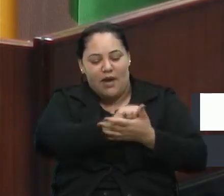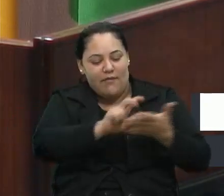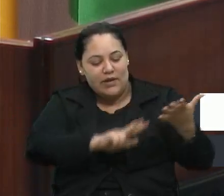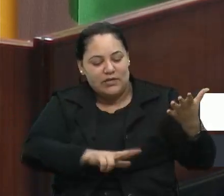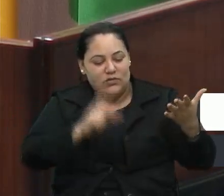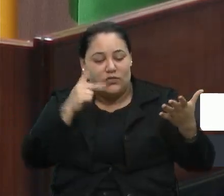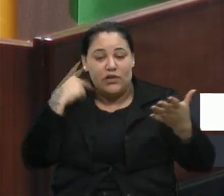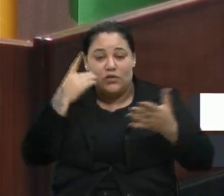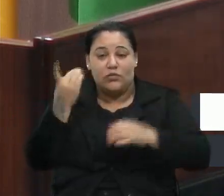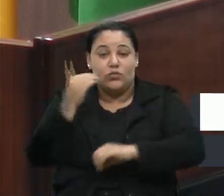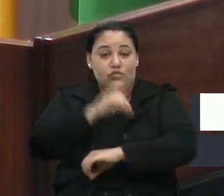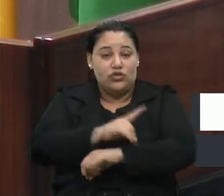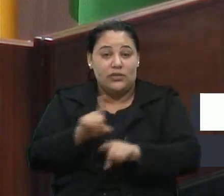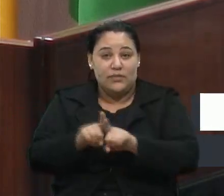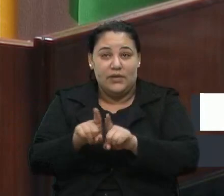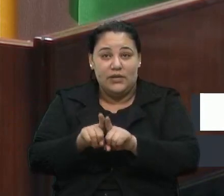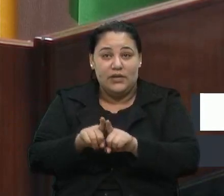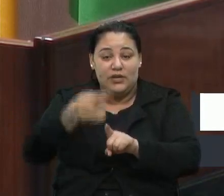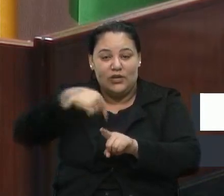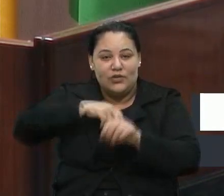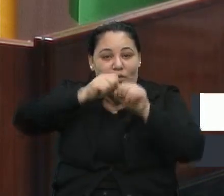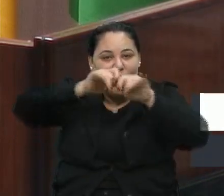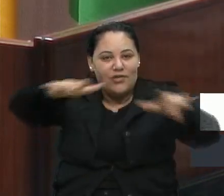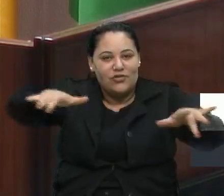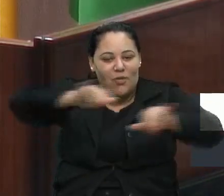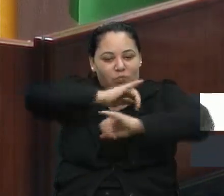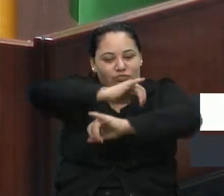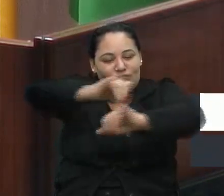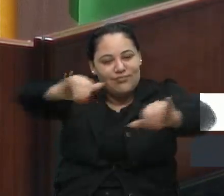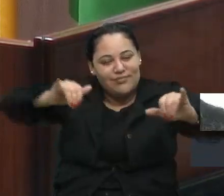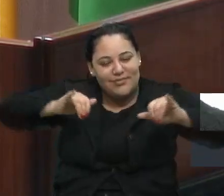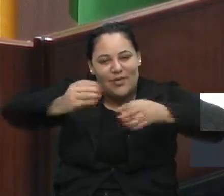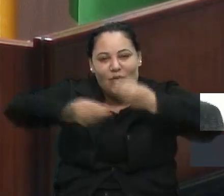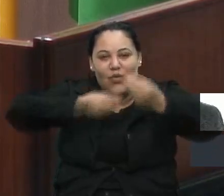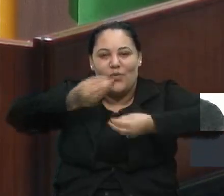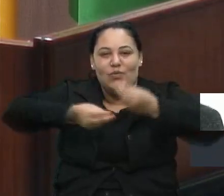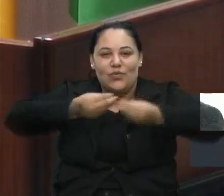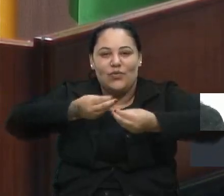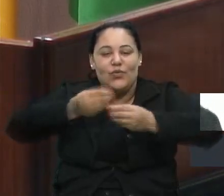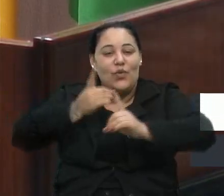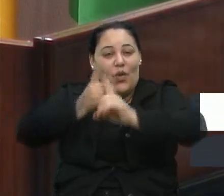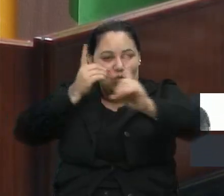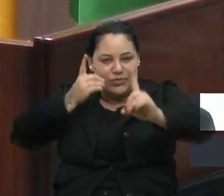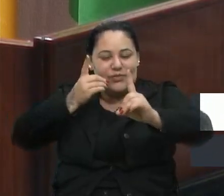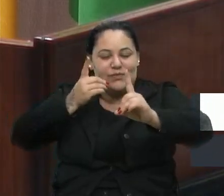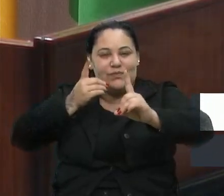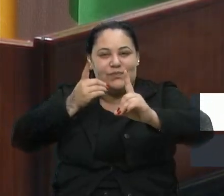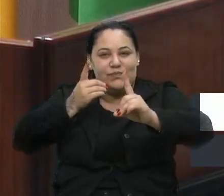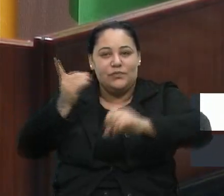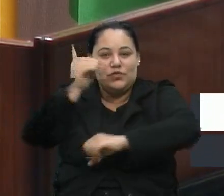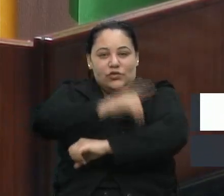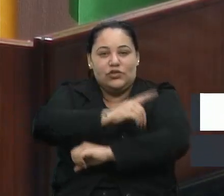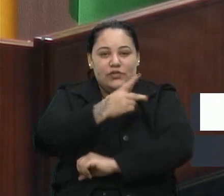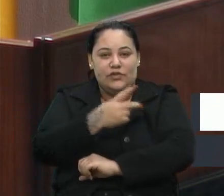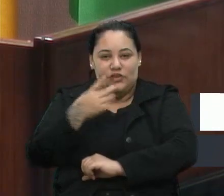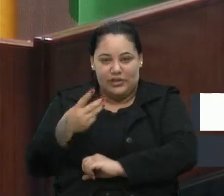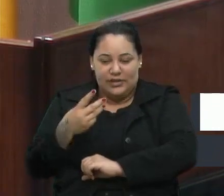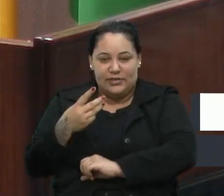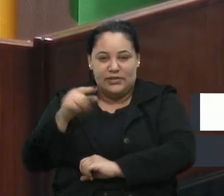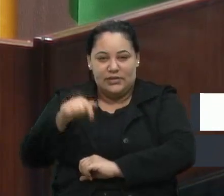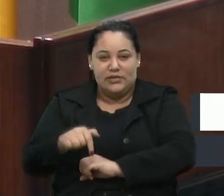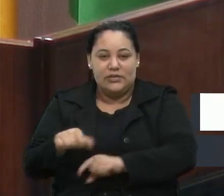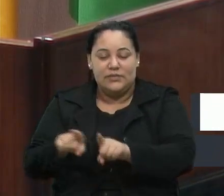um dia e também Compartilhamos as informações de como tinha sido aquele encontro do dia 23 aqui